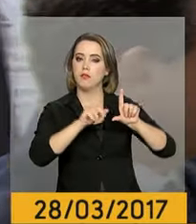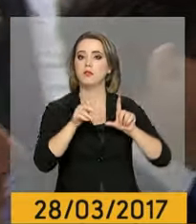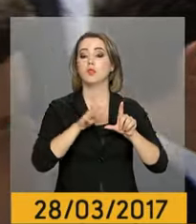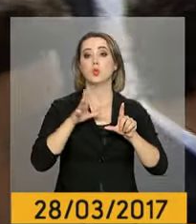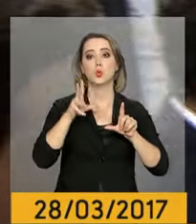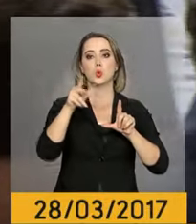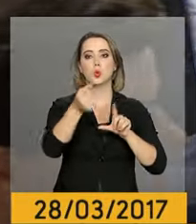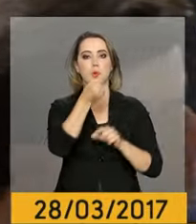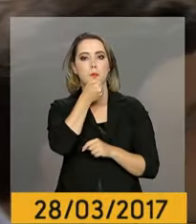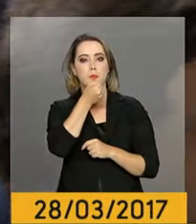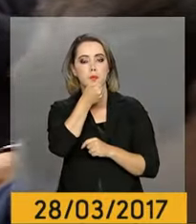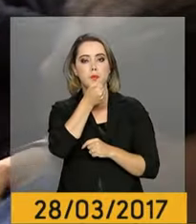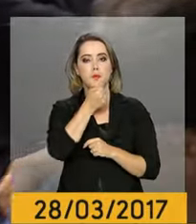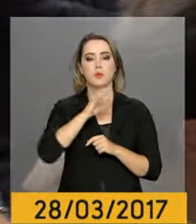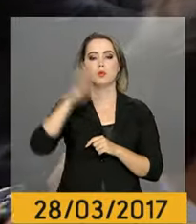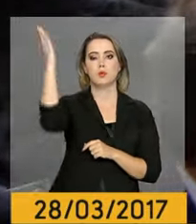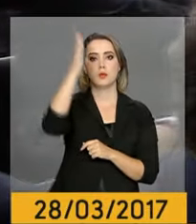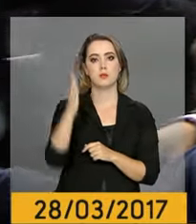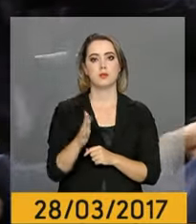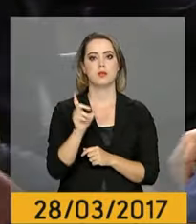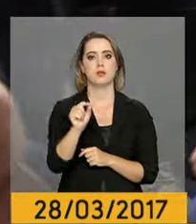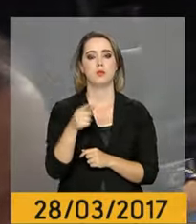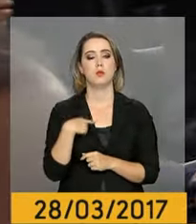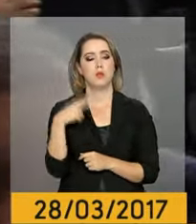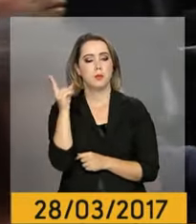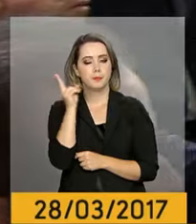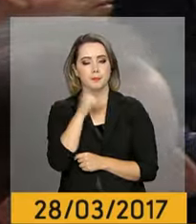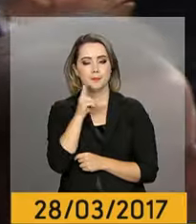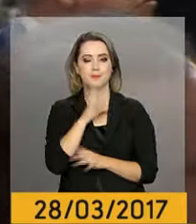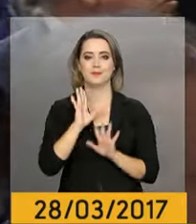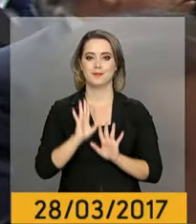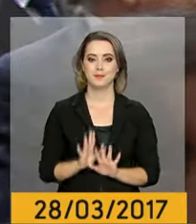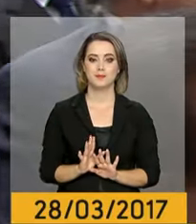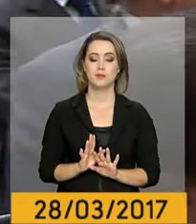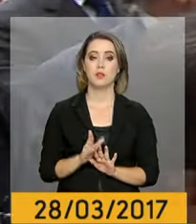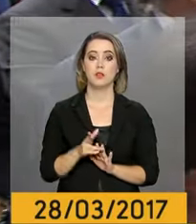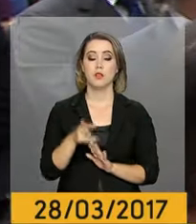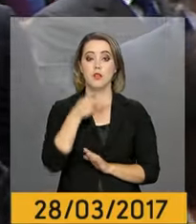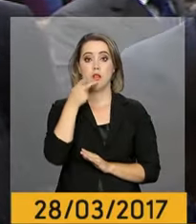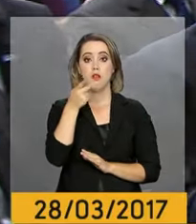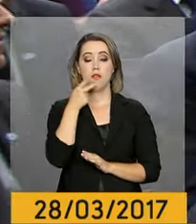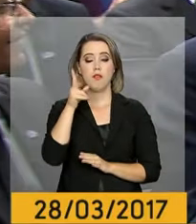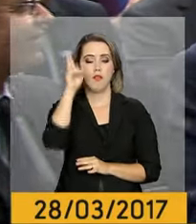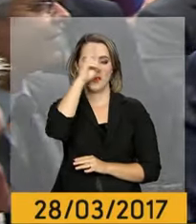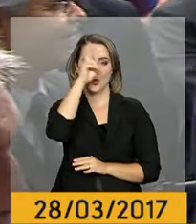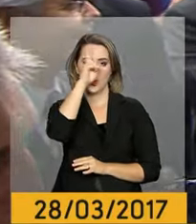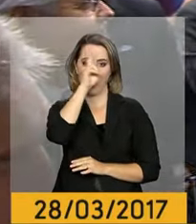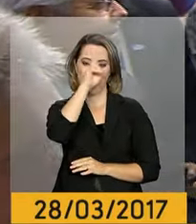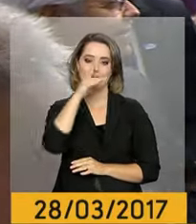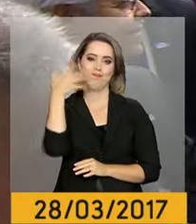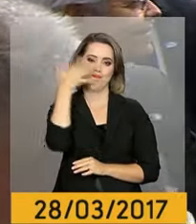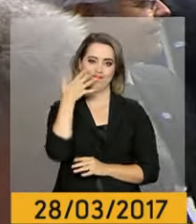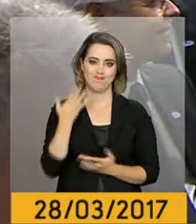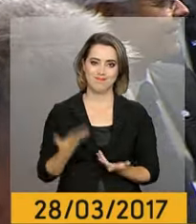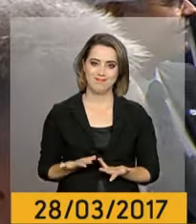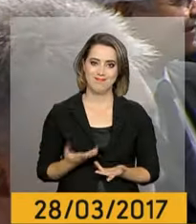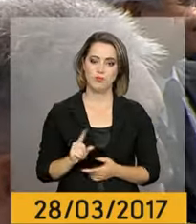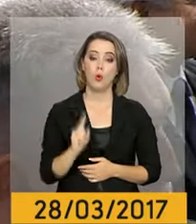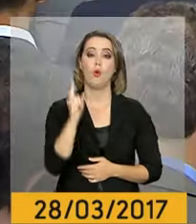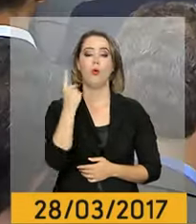brasileira e muito rapidamente eh contar aqui algumas histórias uma